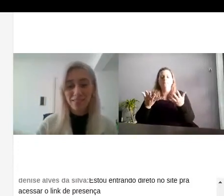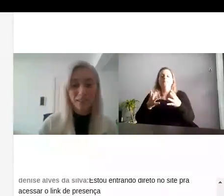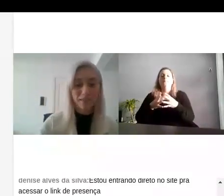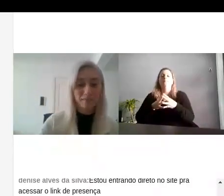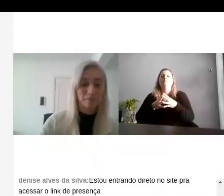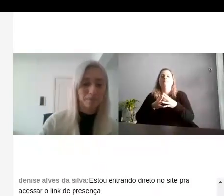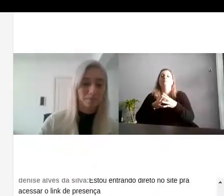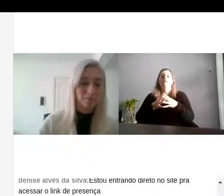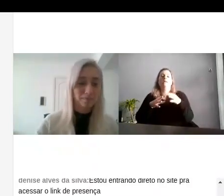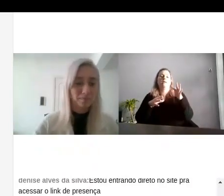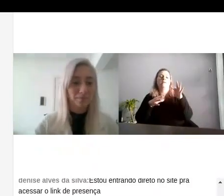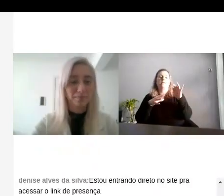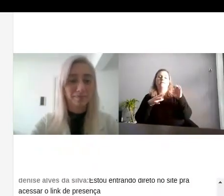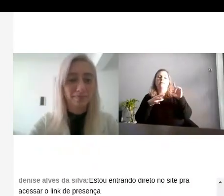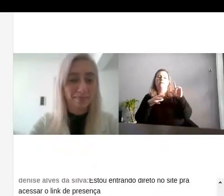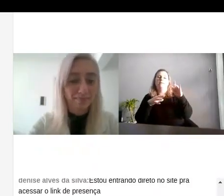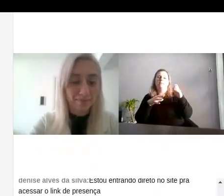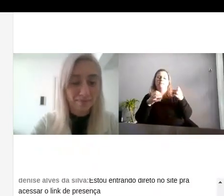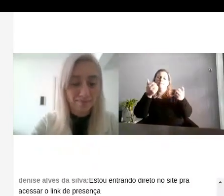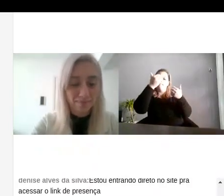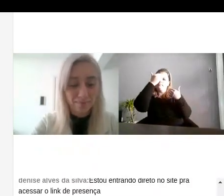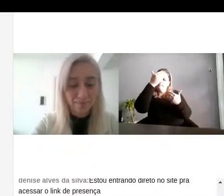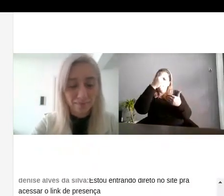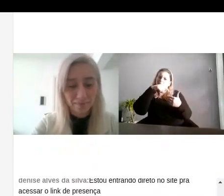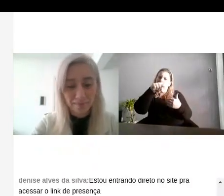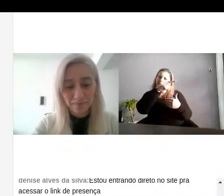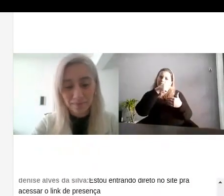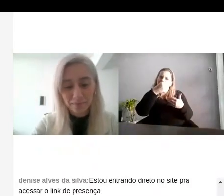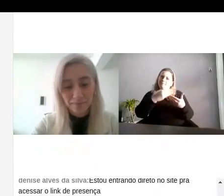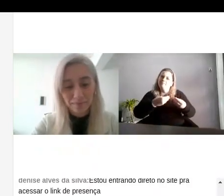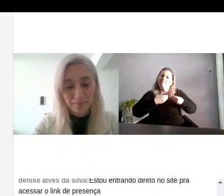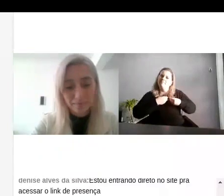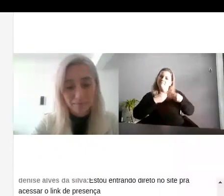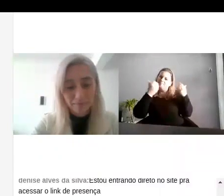mais a generosidade das pessoas do que propriamente. Mas, enfim.